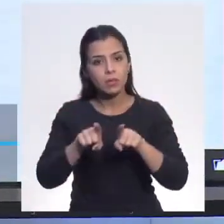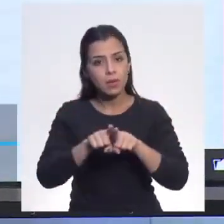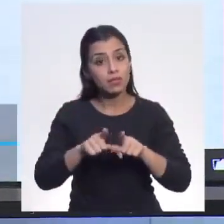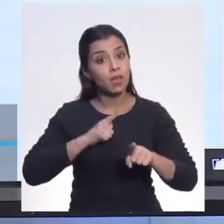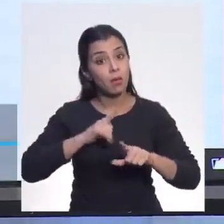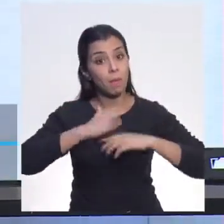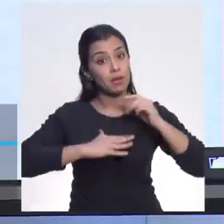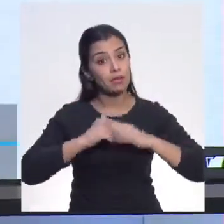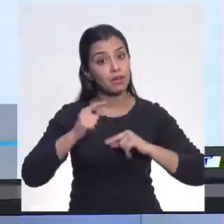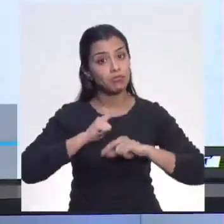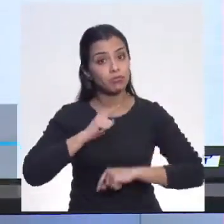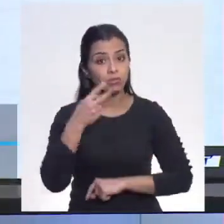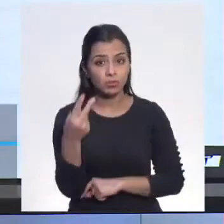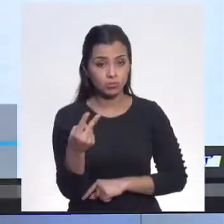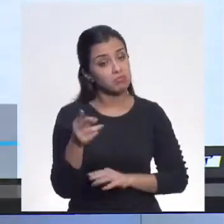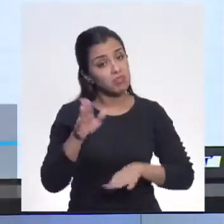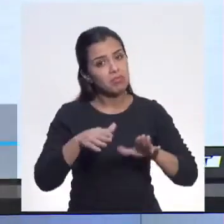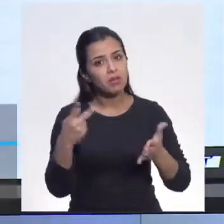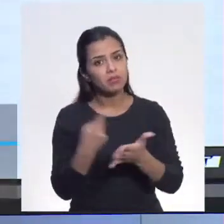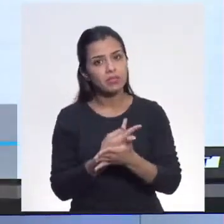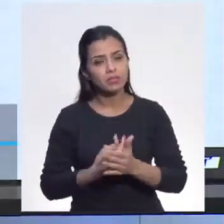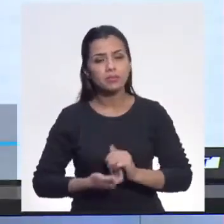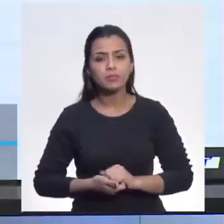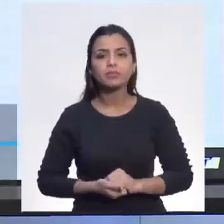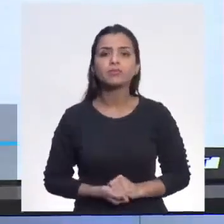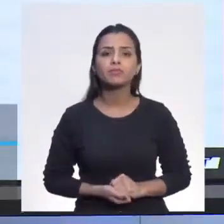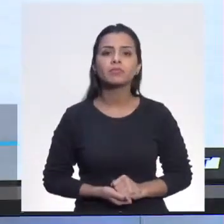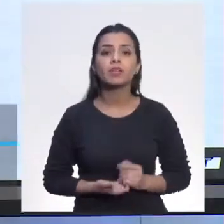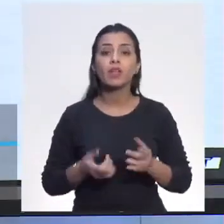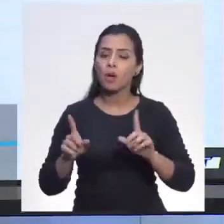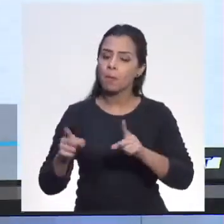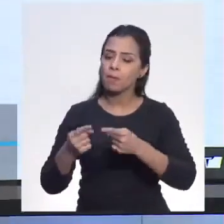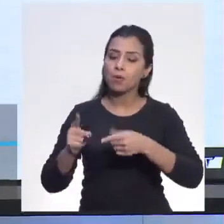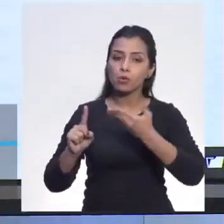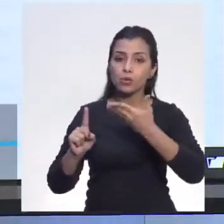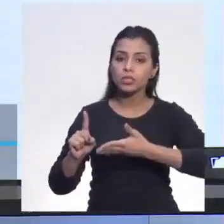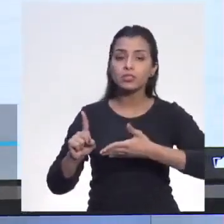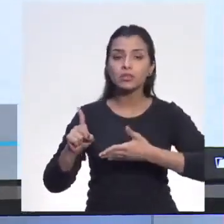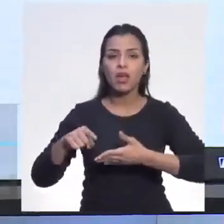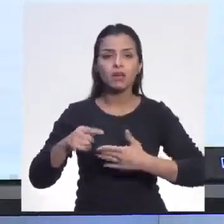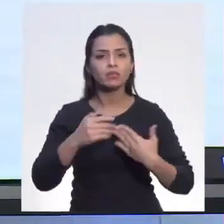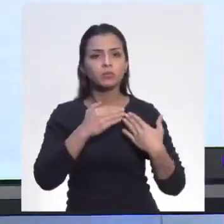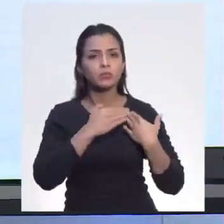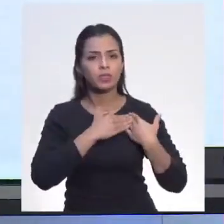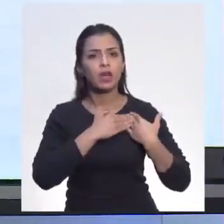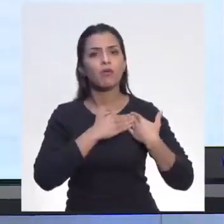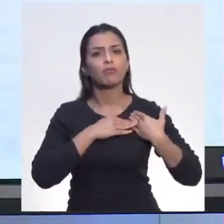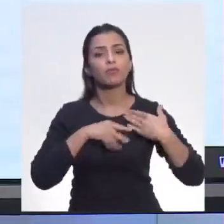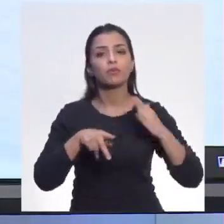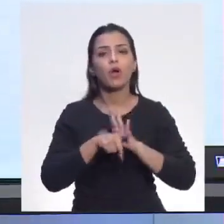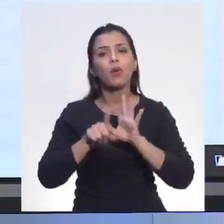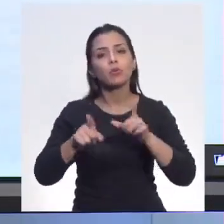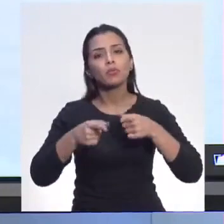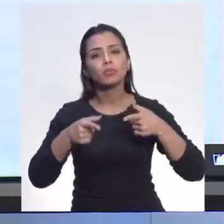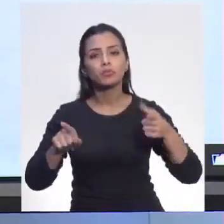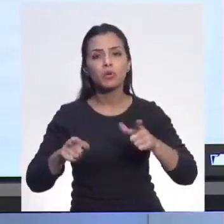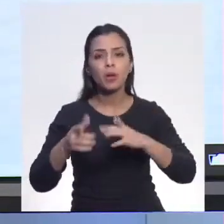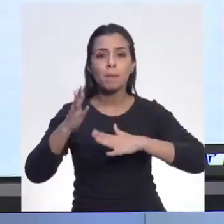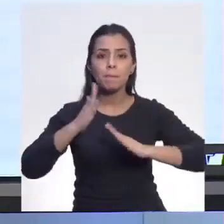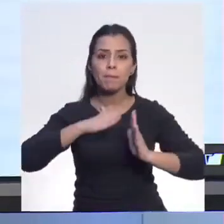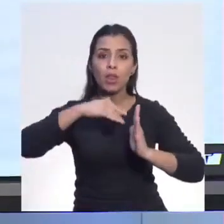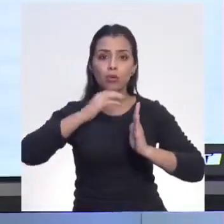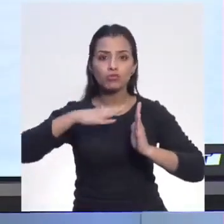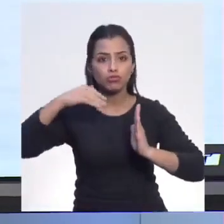Tá? Às vezes acontece, tá bom? Então, gente, os músicos são responsáveis pela execução da parte instrumental da melodia ou da